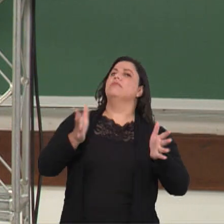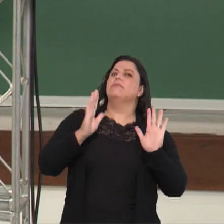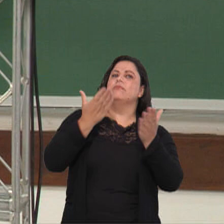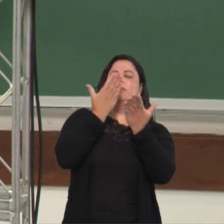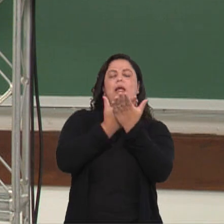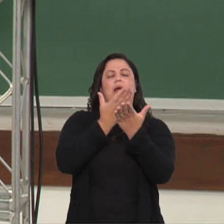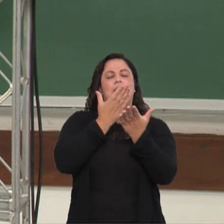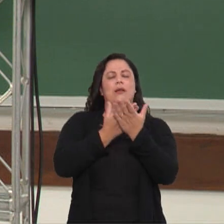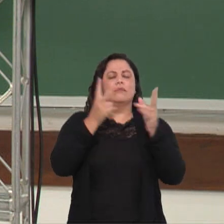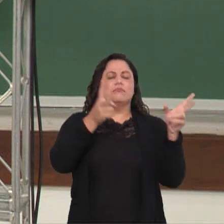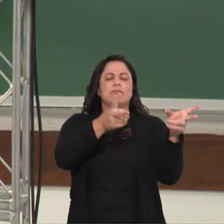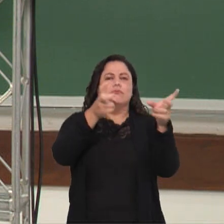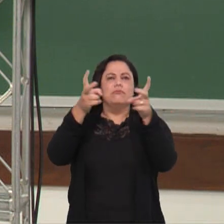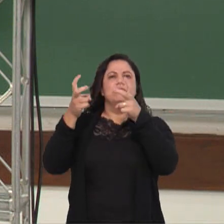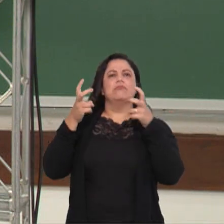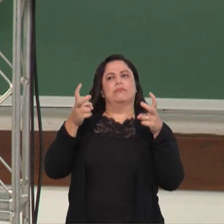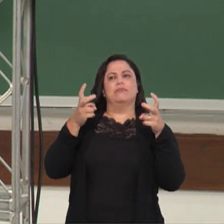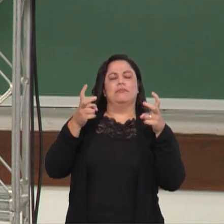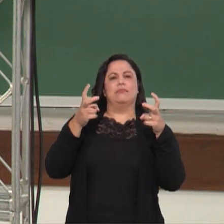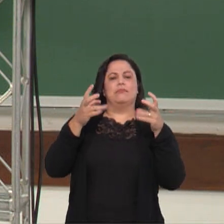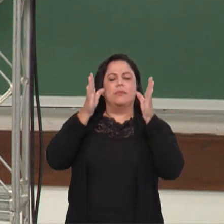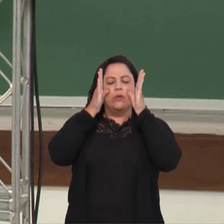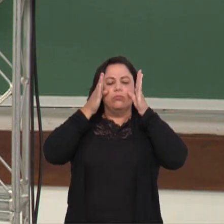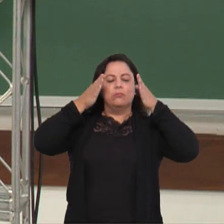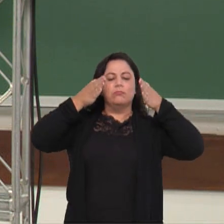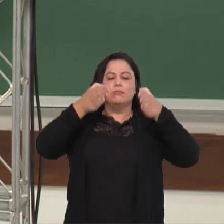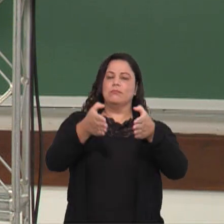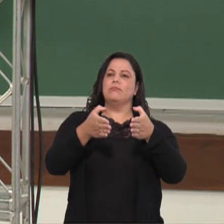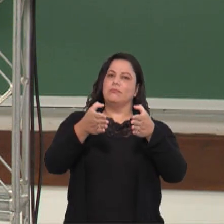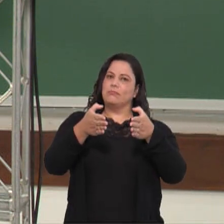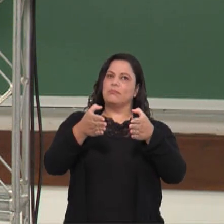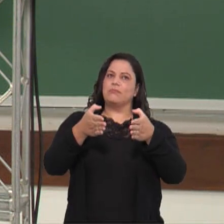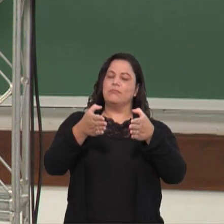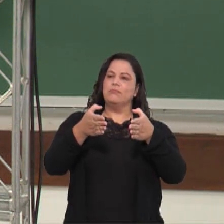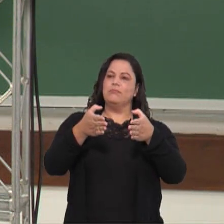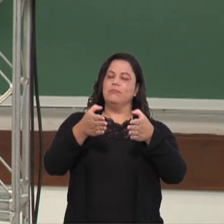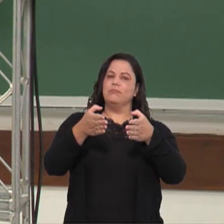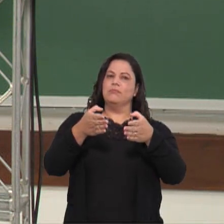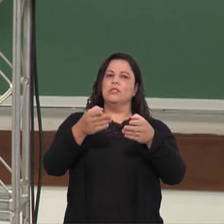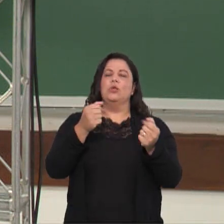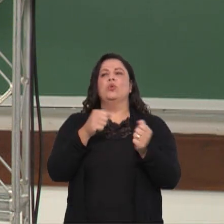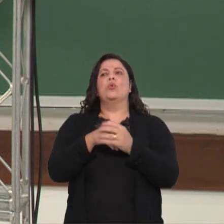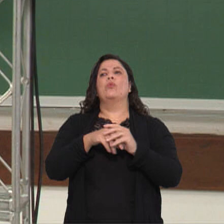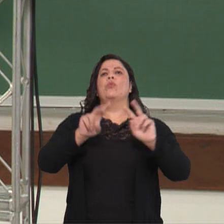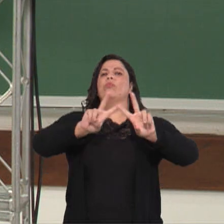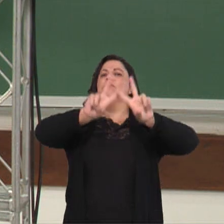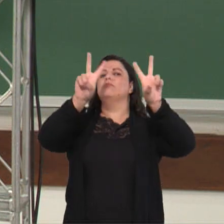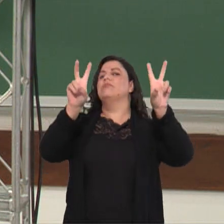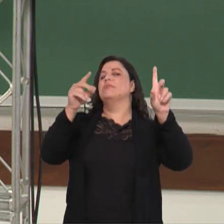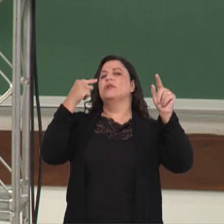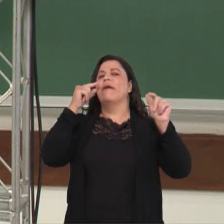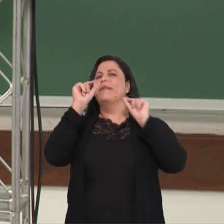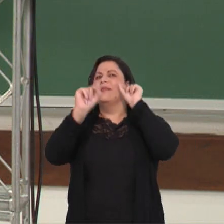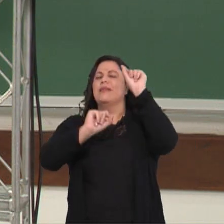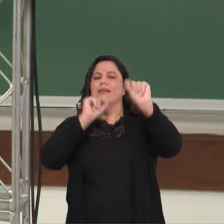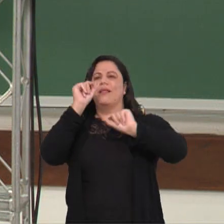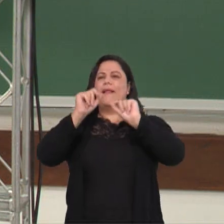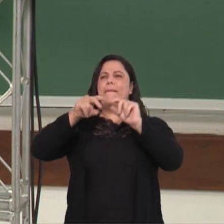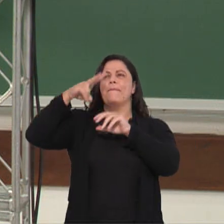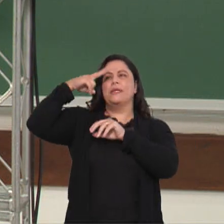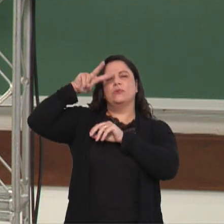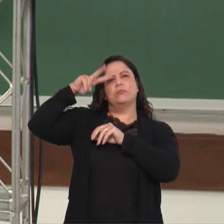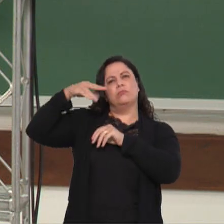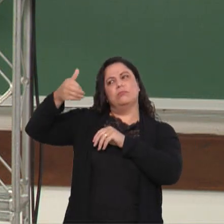iremos nos concentrar um pouco mais assim, em algumas questões históricas da época. Essa aula vai